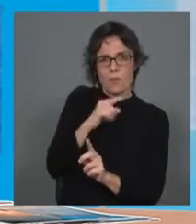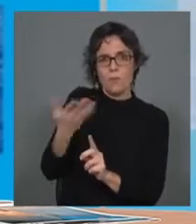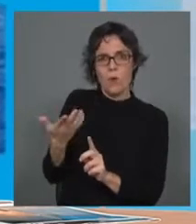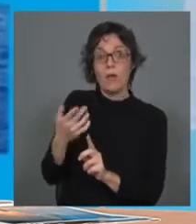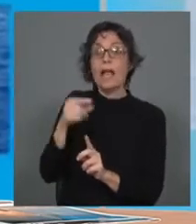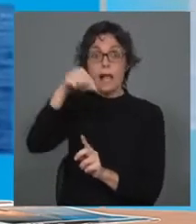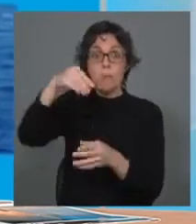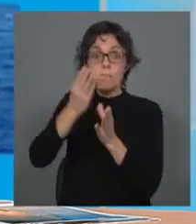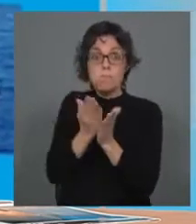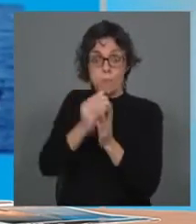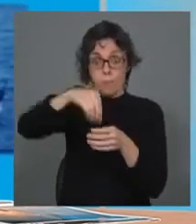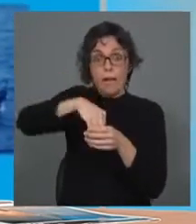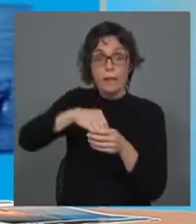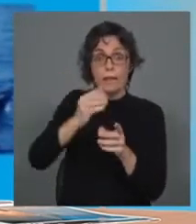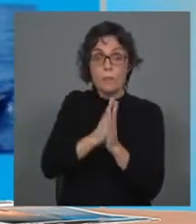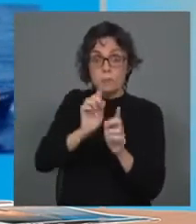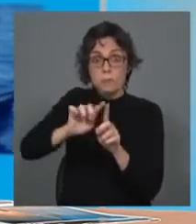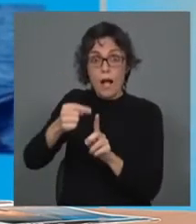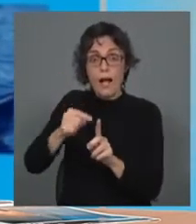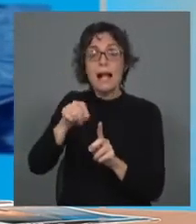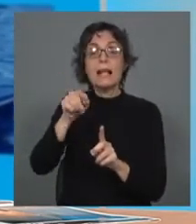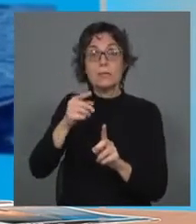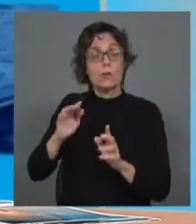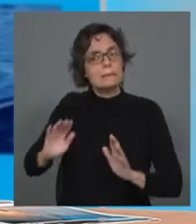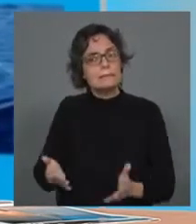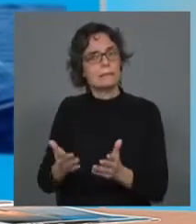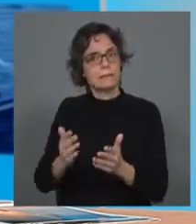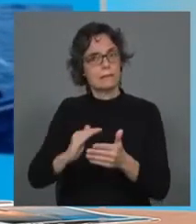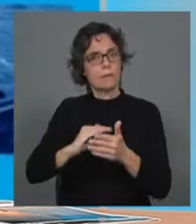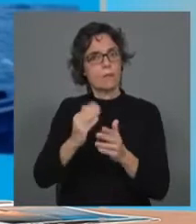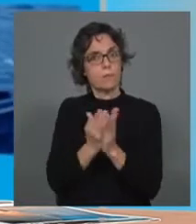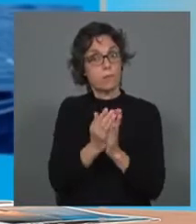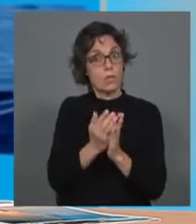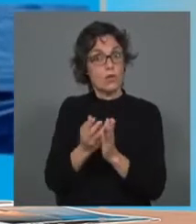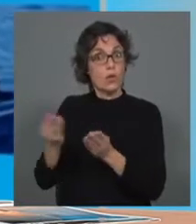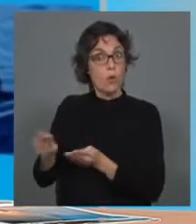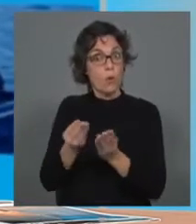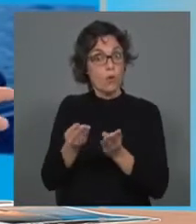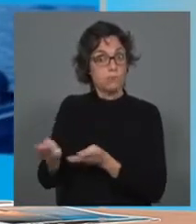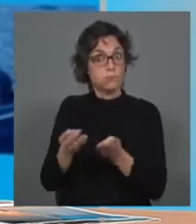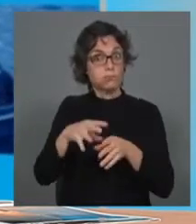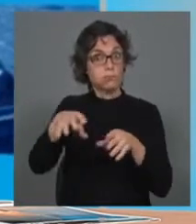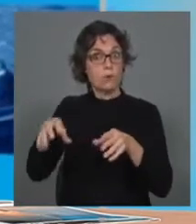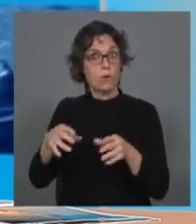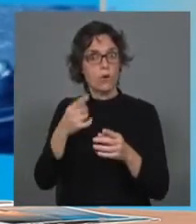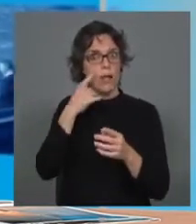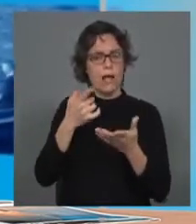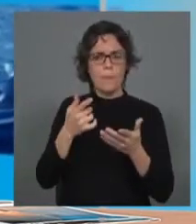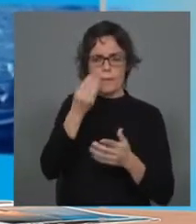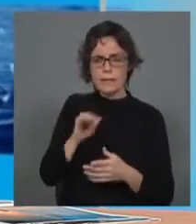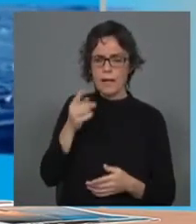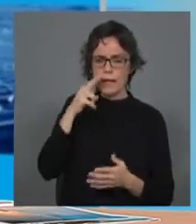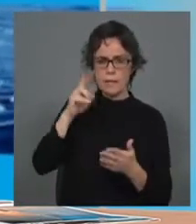também que esse calendário é estimulado a ser utilizado nas escolas, para que as crianças desde cedo possam aprender a conviver com